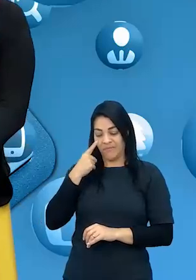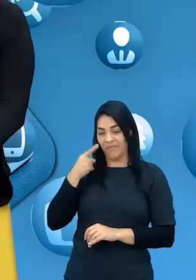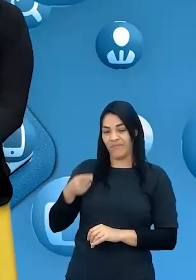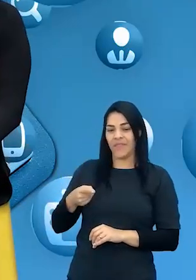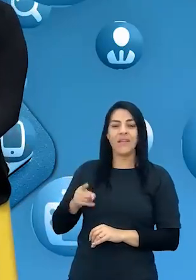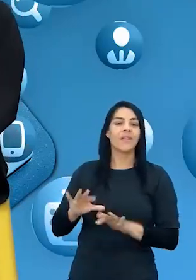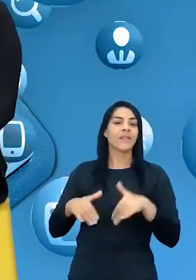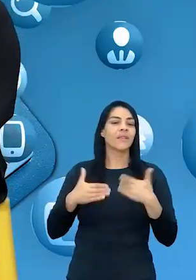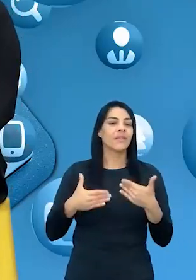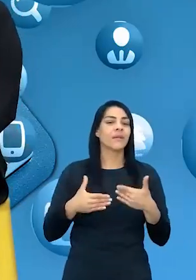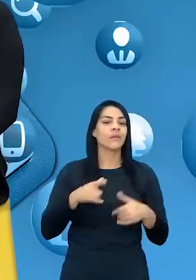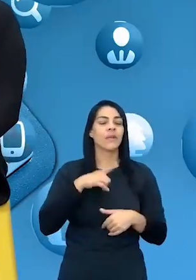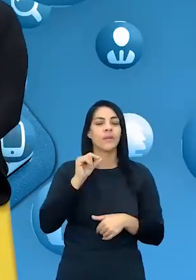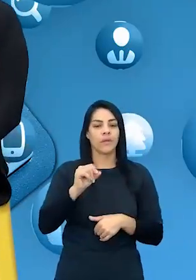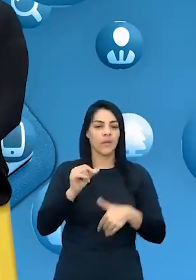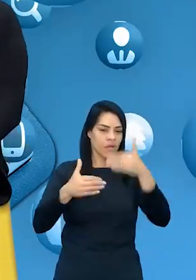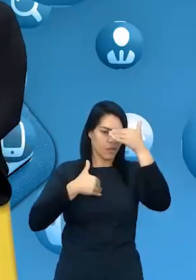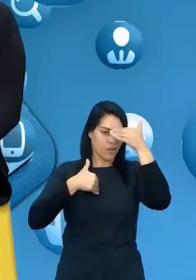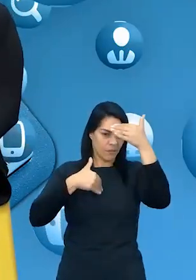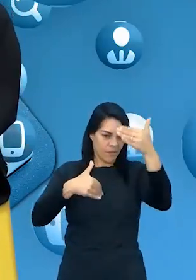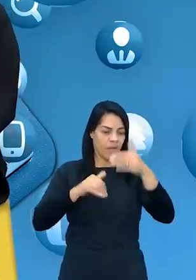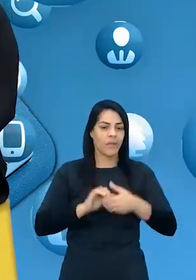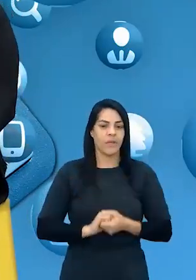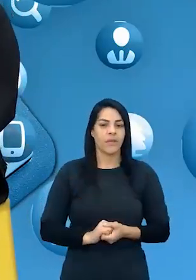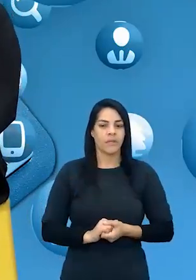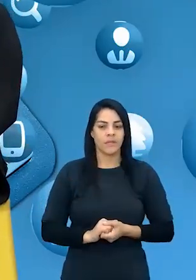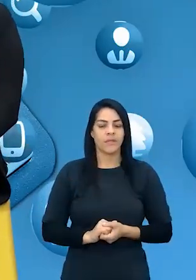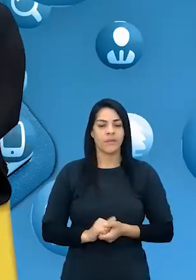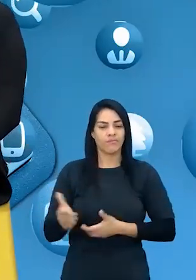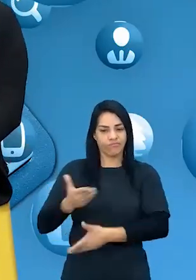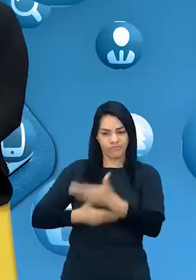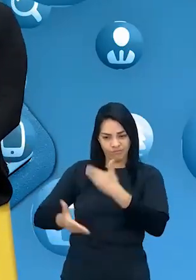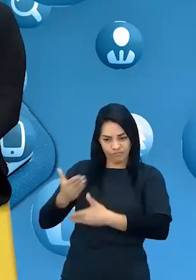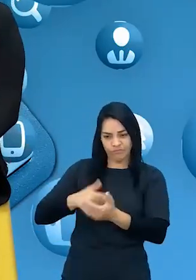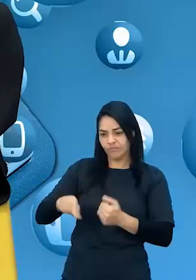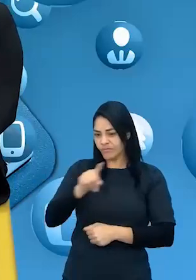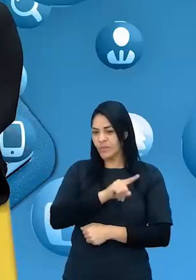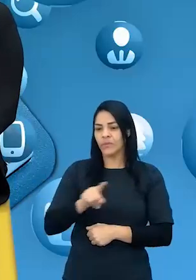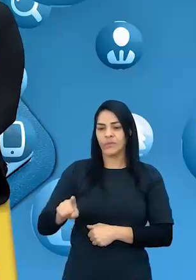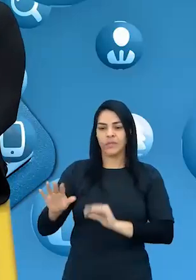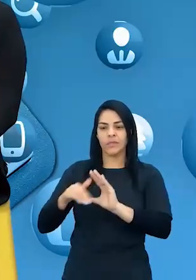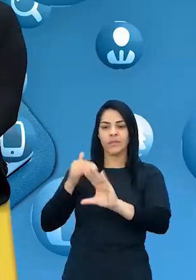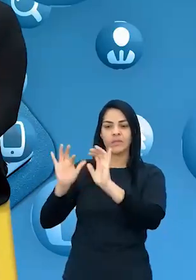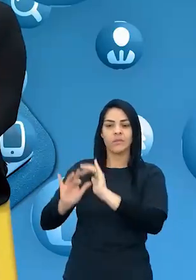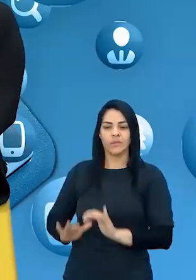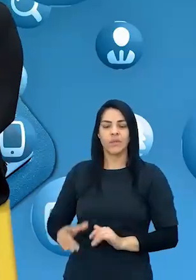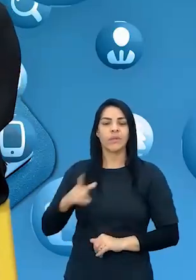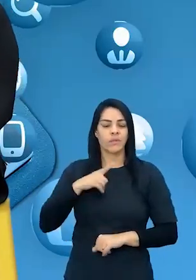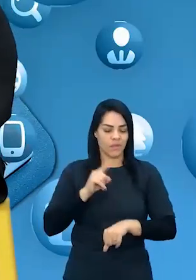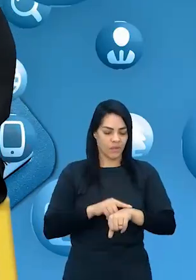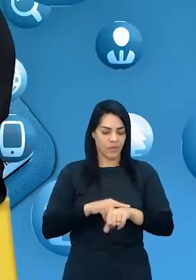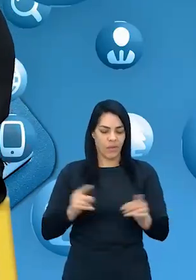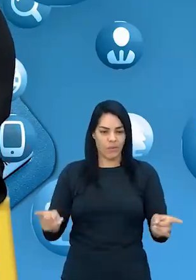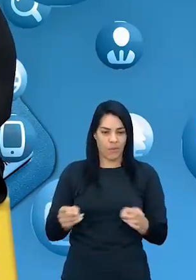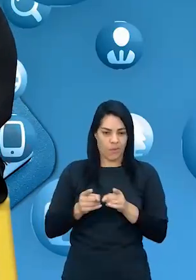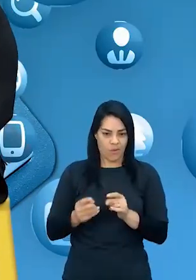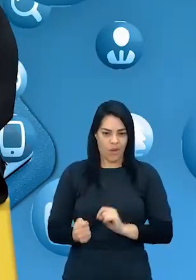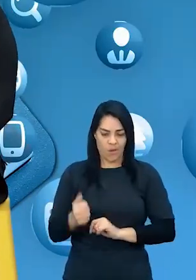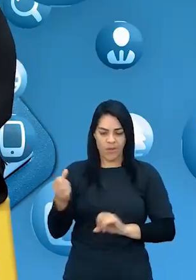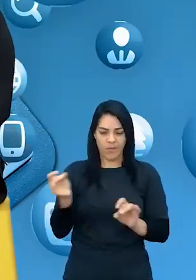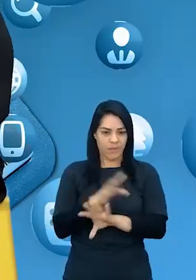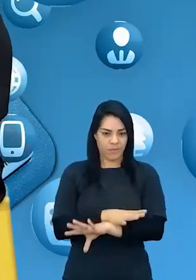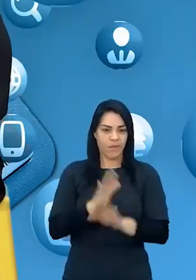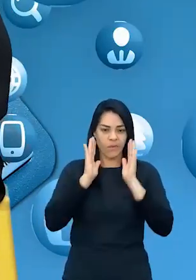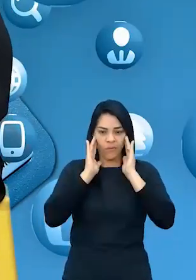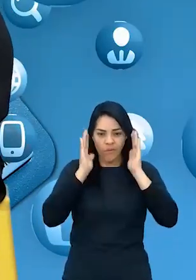então, assim, obrigada pela compartilhamento de vocês aí no chat. A gente está com um tempinho curto, então a gente vai focar mais